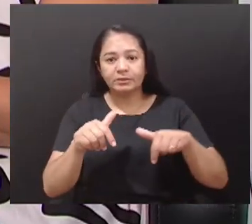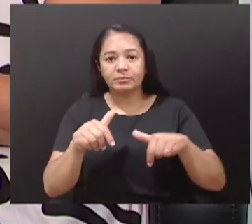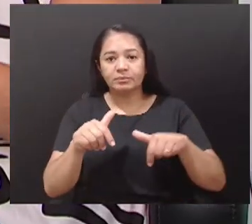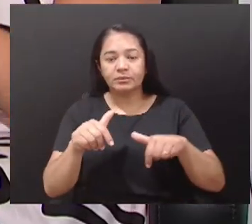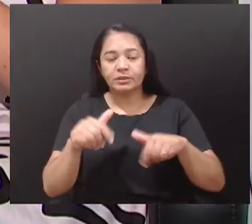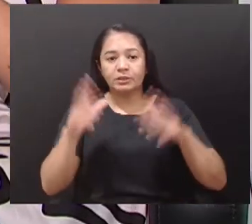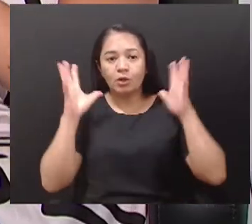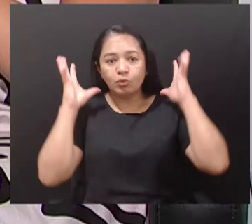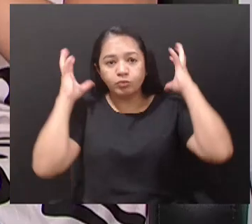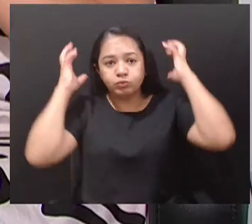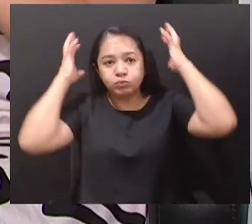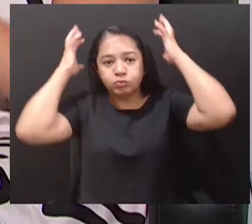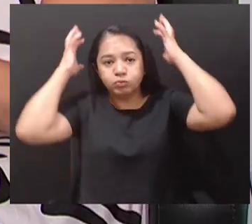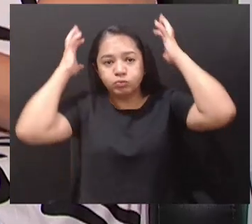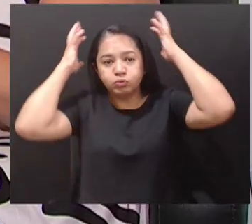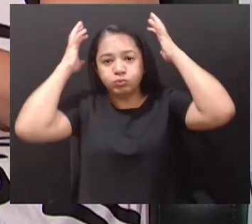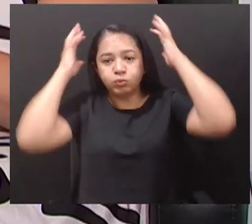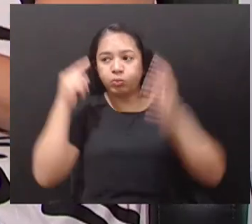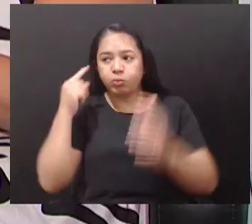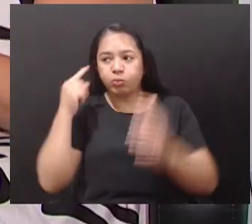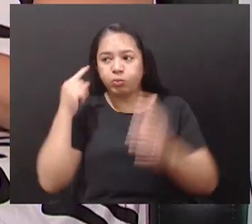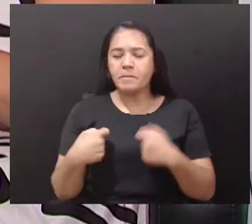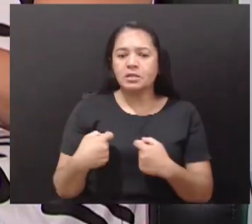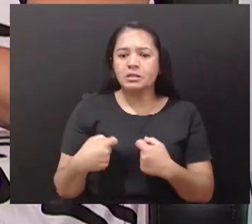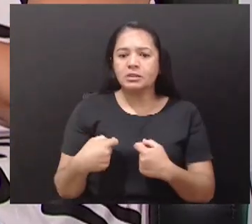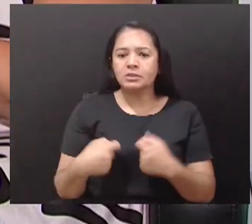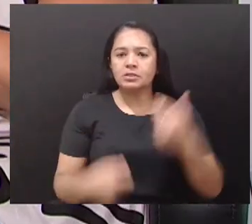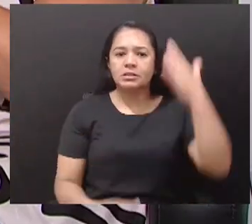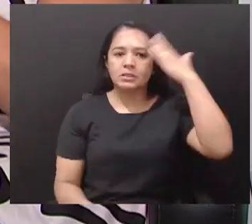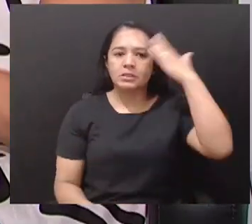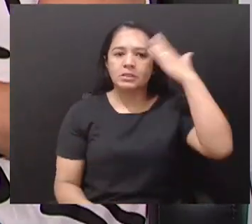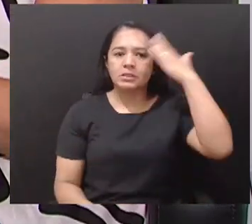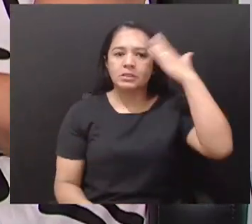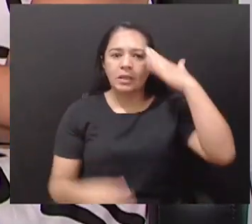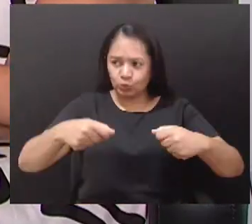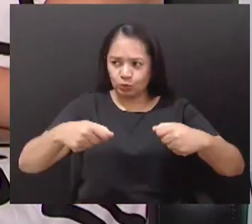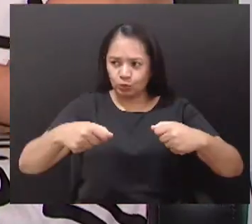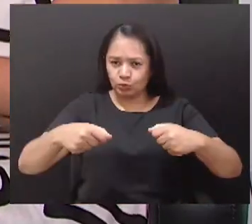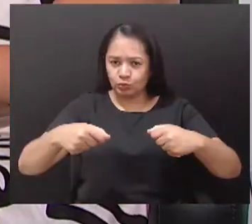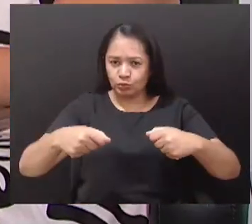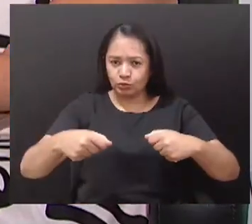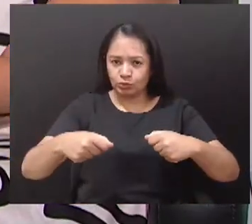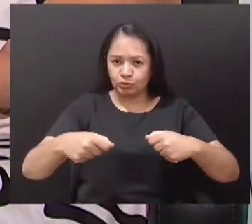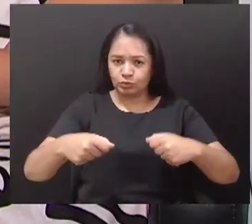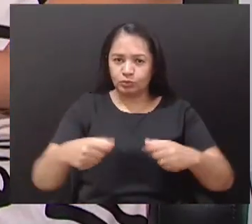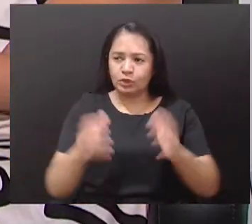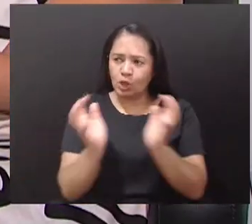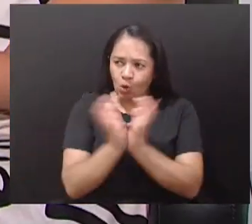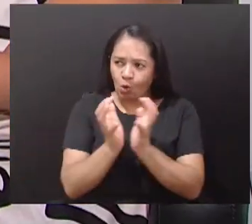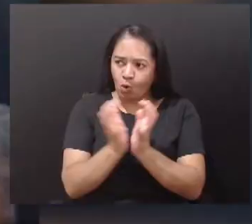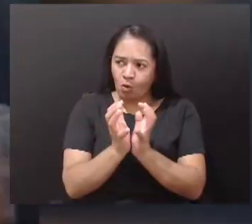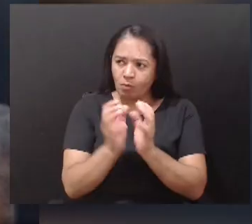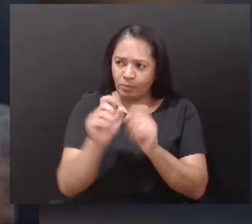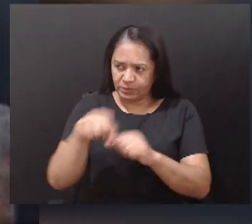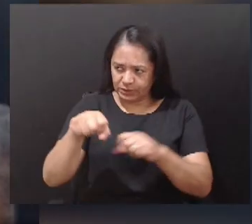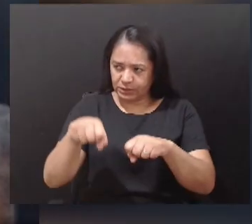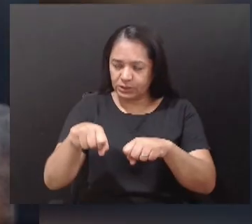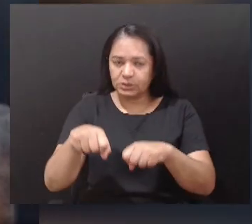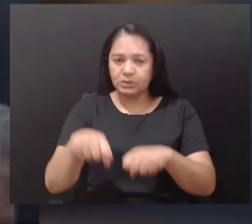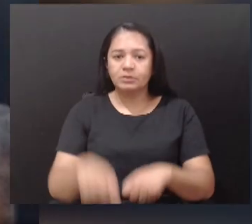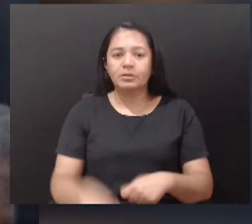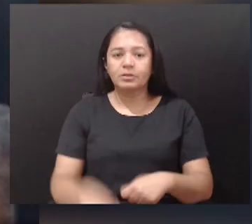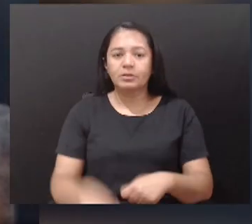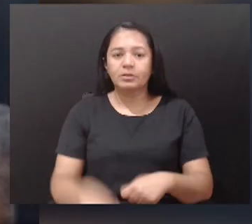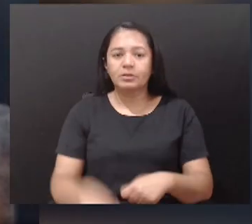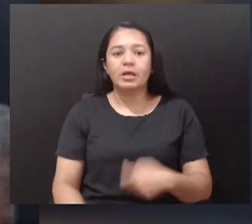e cacheados, ele precisa saber de todo esse, digamos, desse combo? Eu acho assim, eu quis entender um pouco de